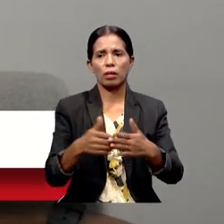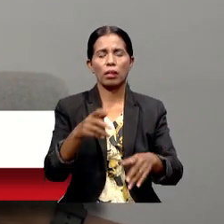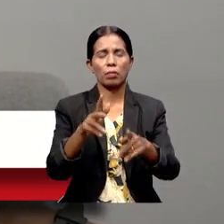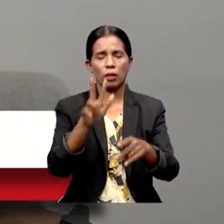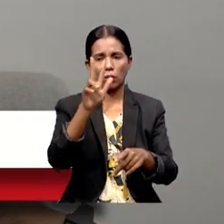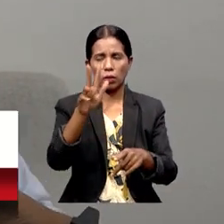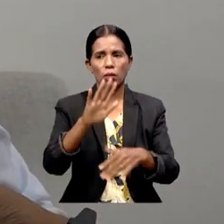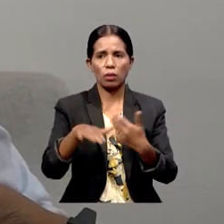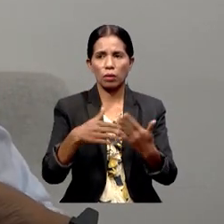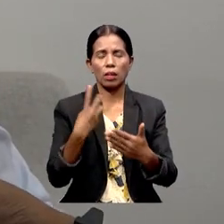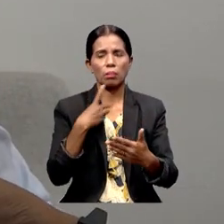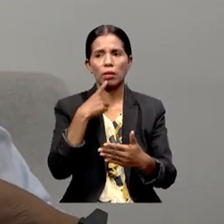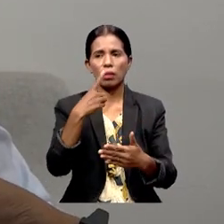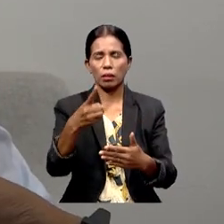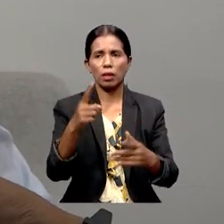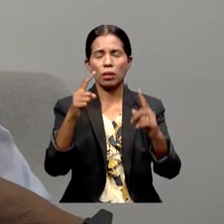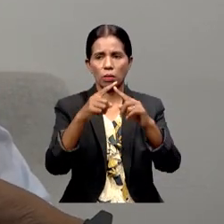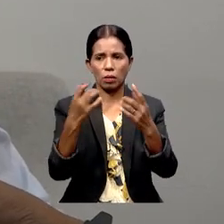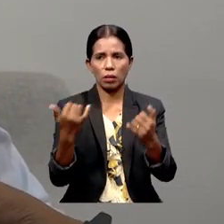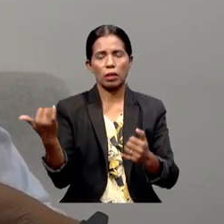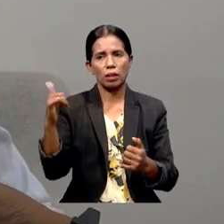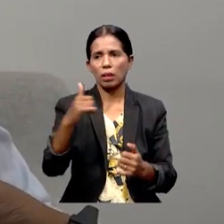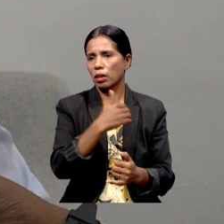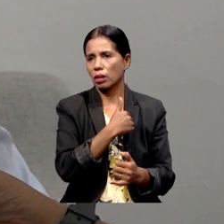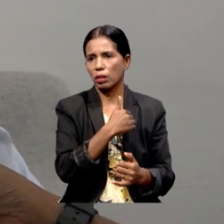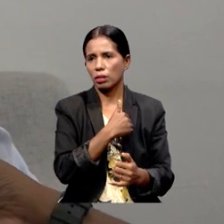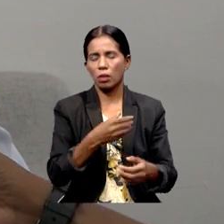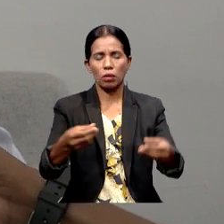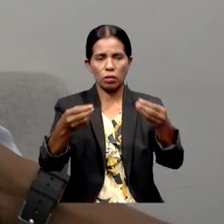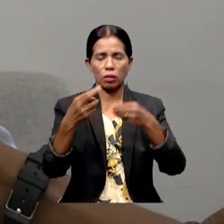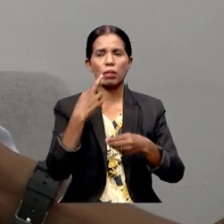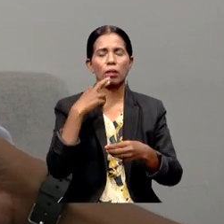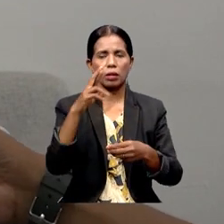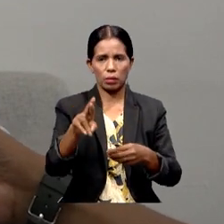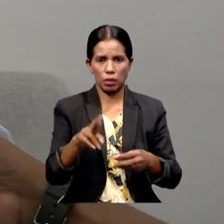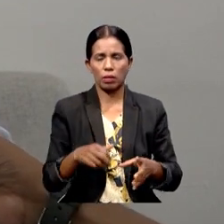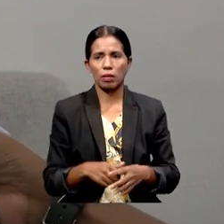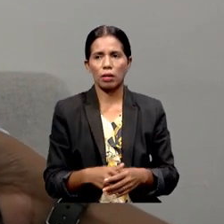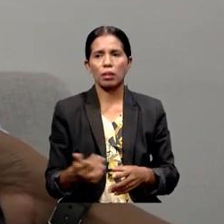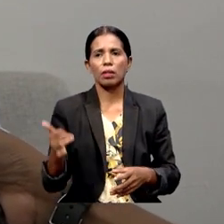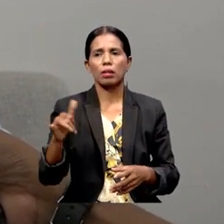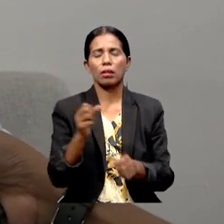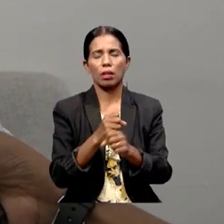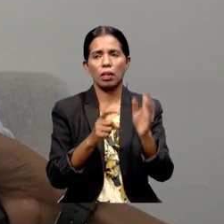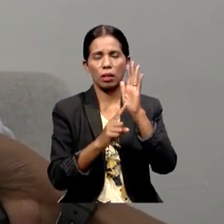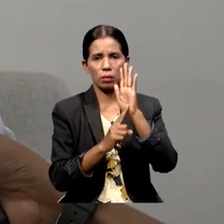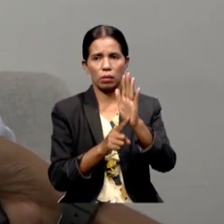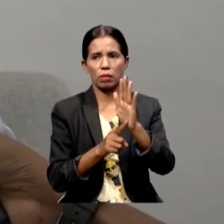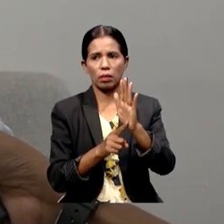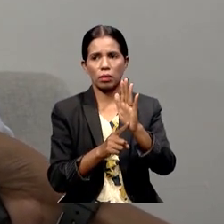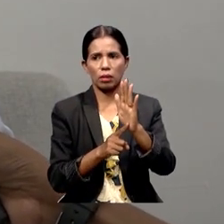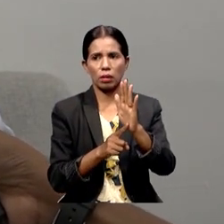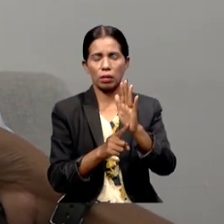hotu quando a minha questão é neto agora sira se dá for resposta dar para sira halo promoção mane